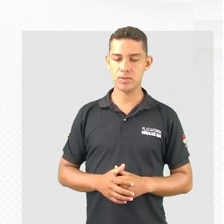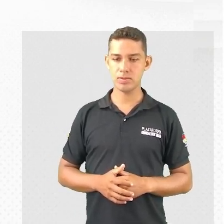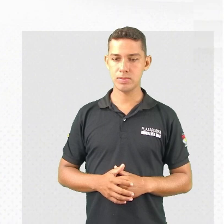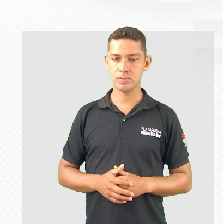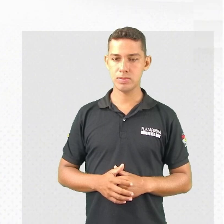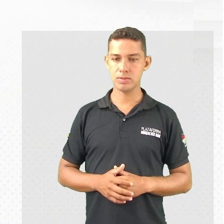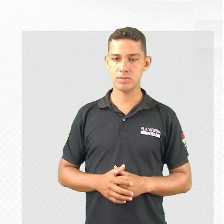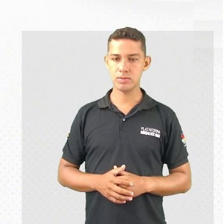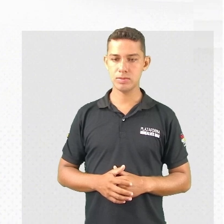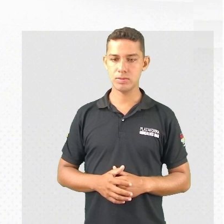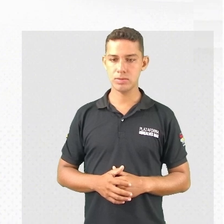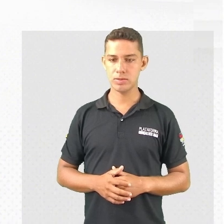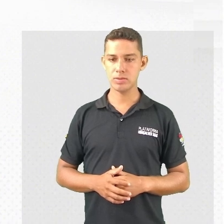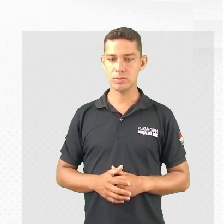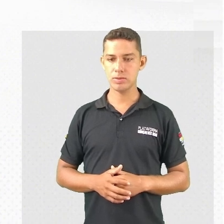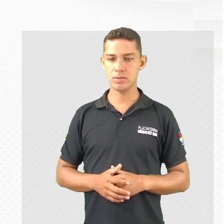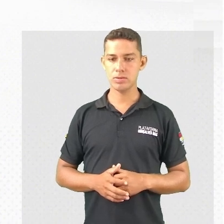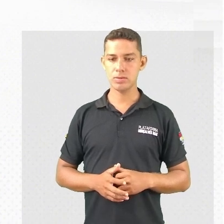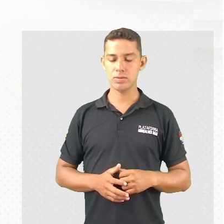90 mil.